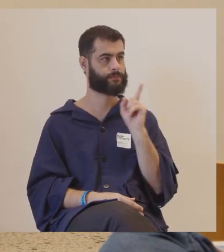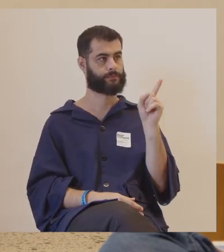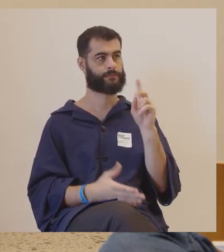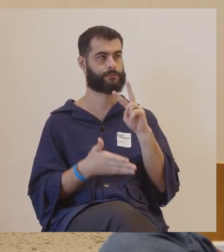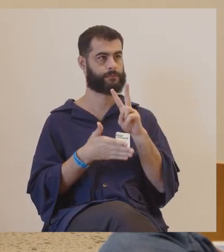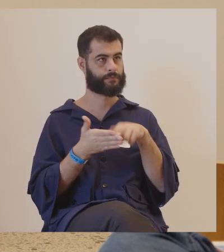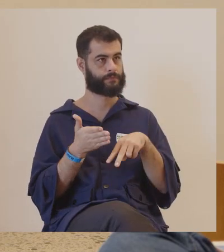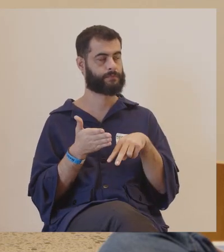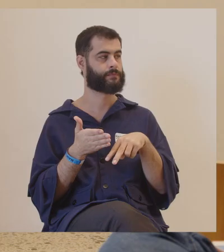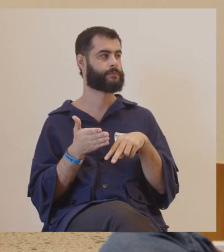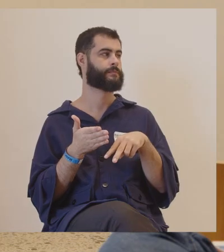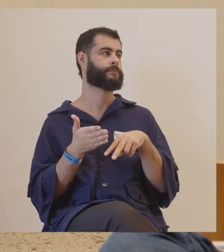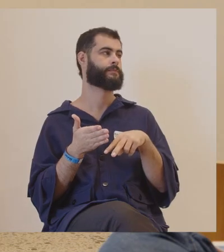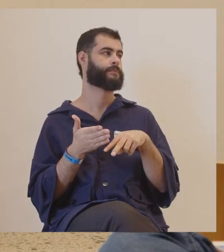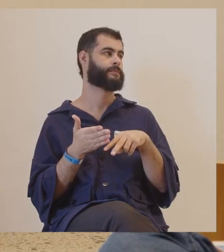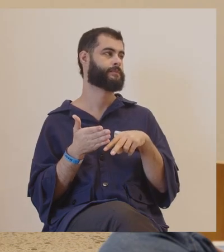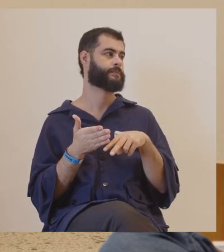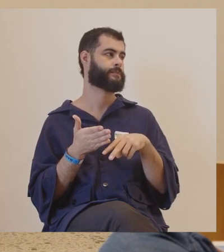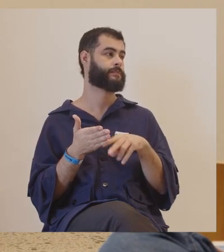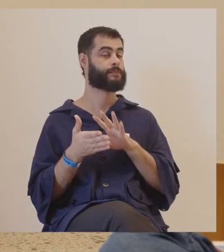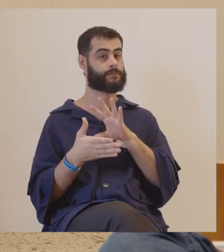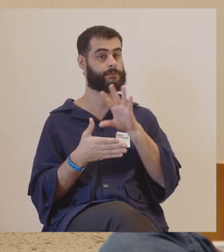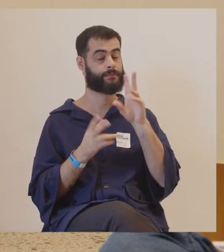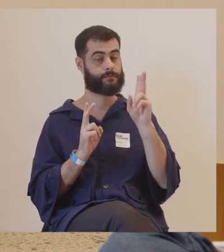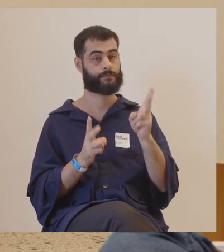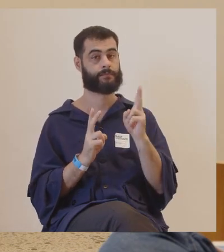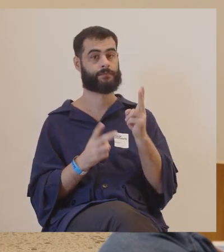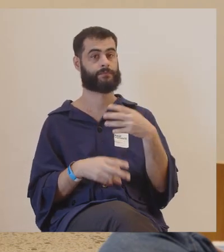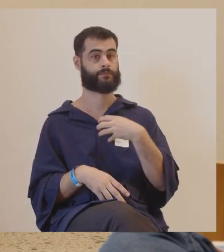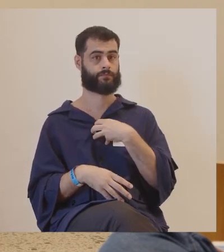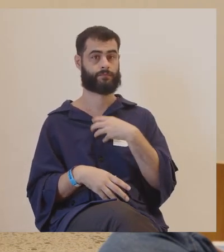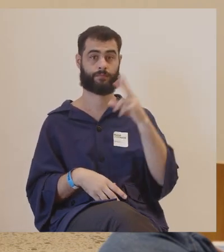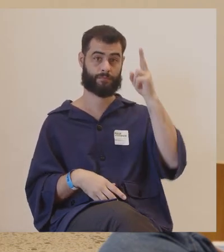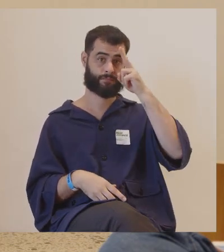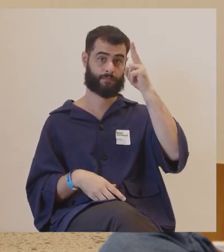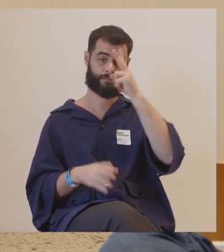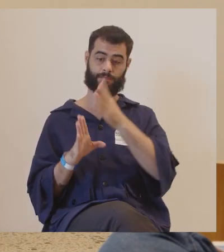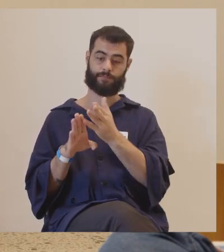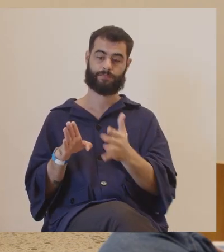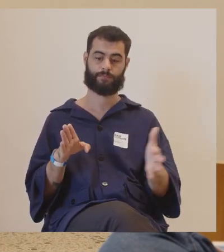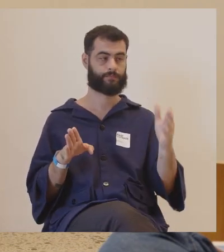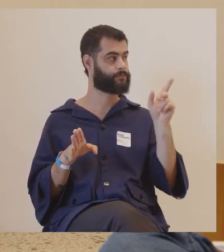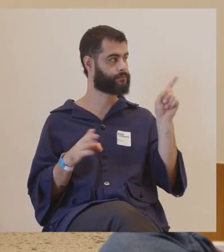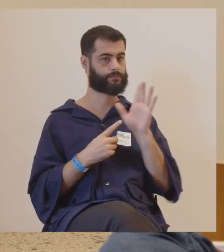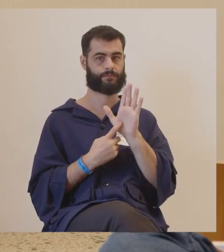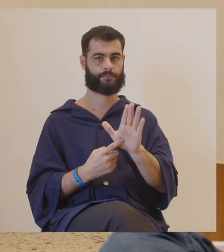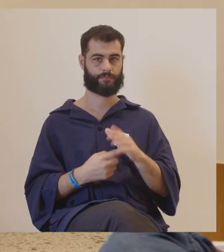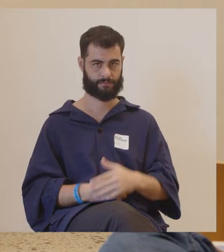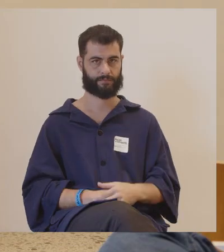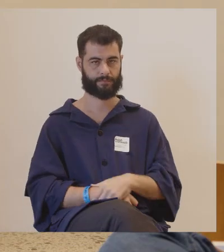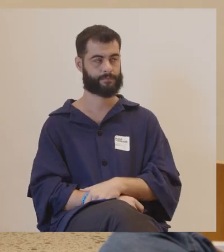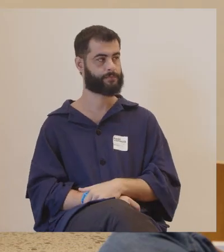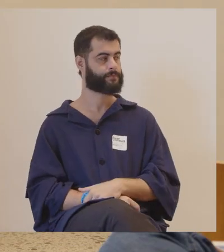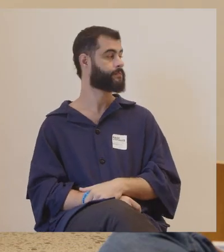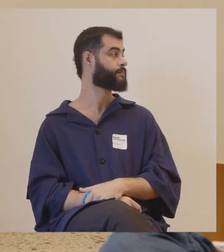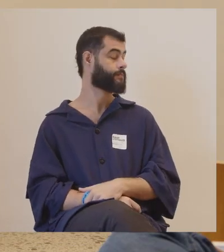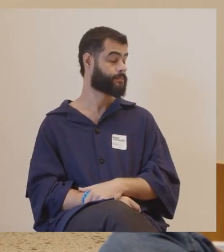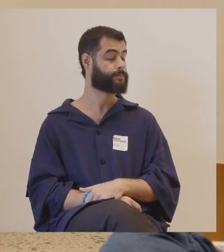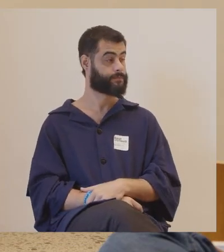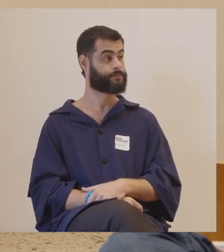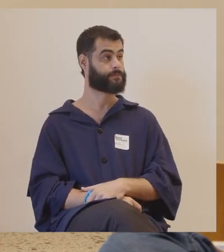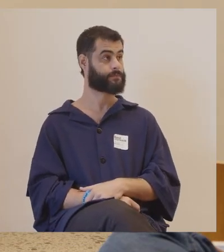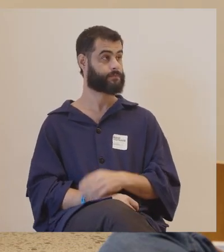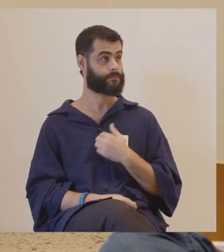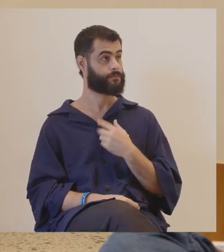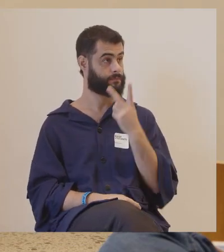leitura, né? Dentro do método aí da historiografia que você faz? Bom, eu acho que a primeira coisa